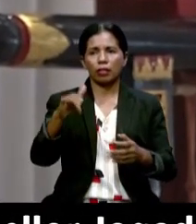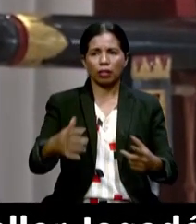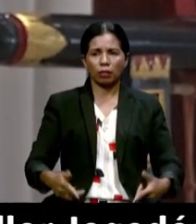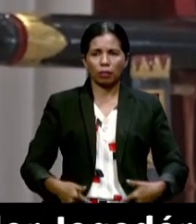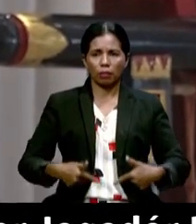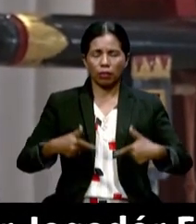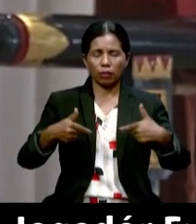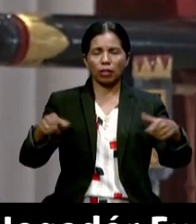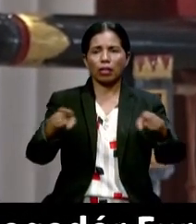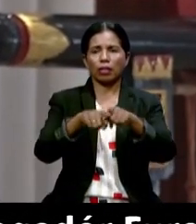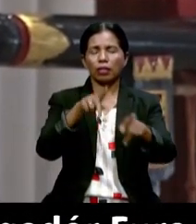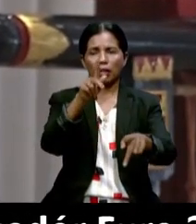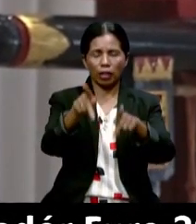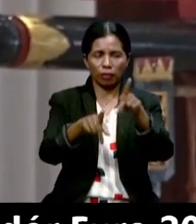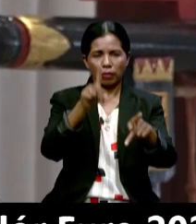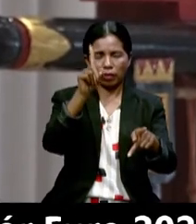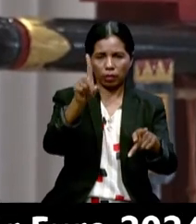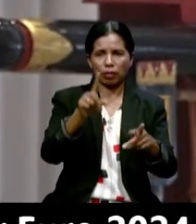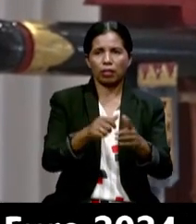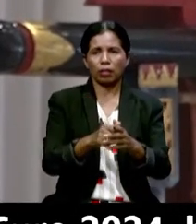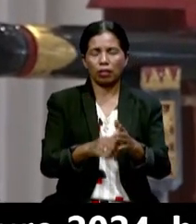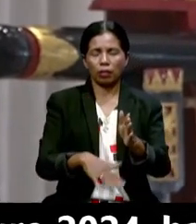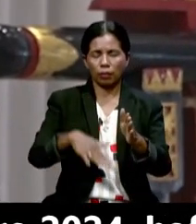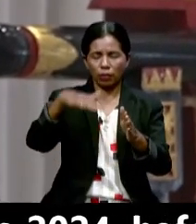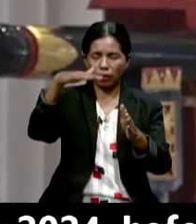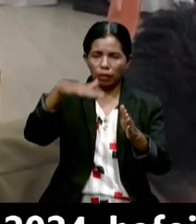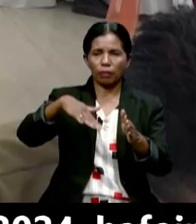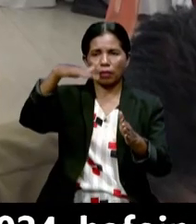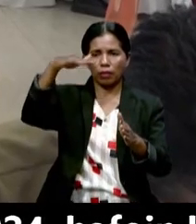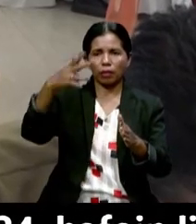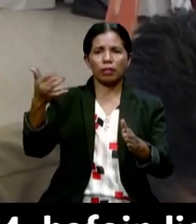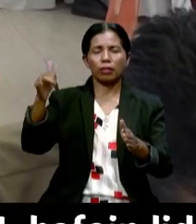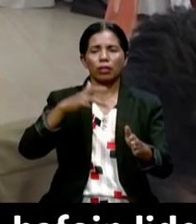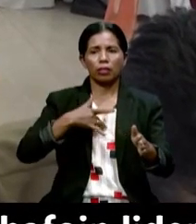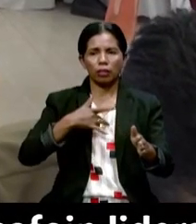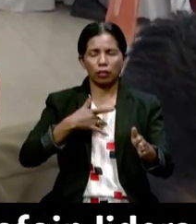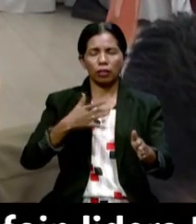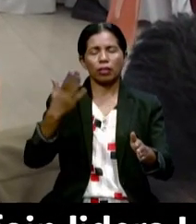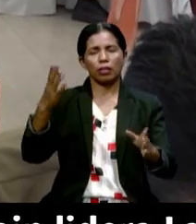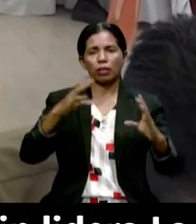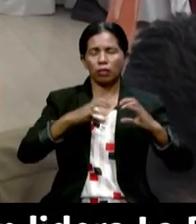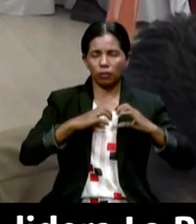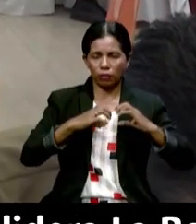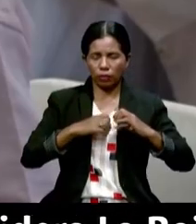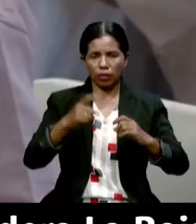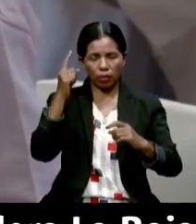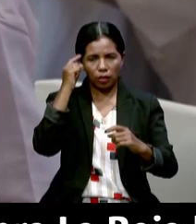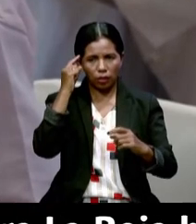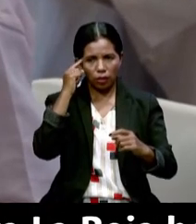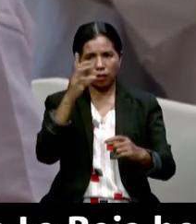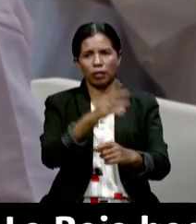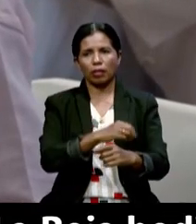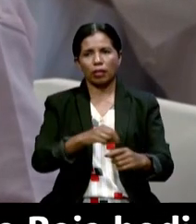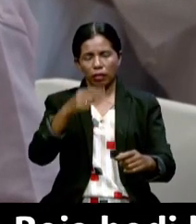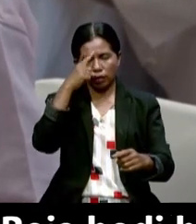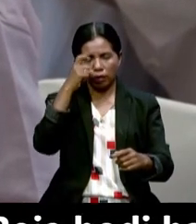sana sa ema ida ne ve. Botan, botan. Si, ti botrumi ene fuan, ene ulu. Agora, estava